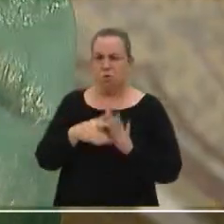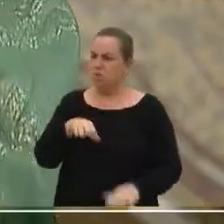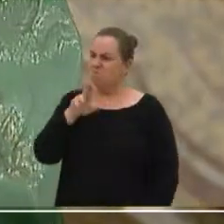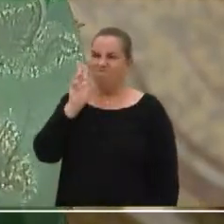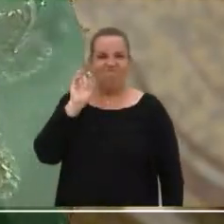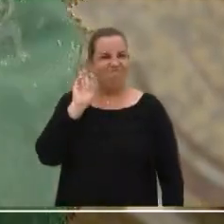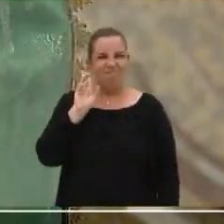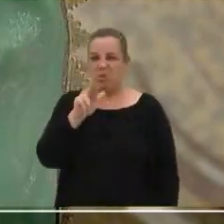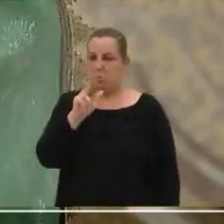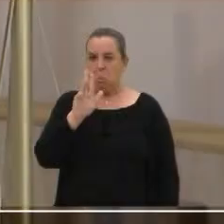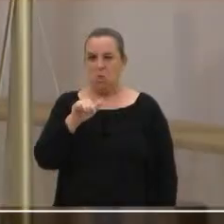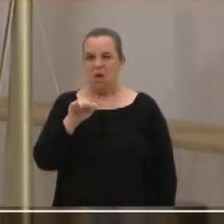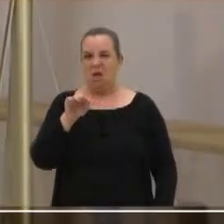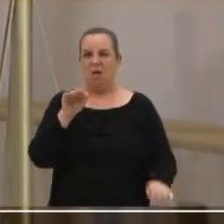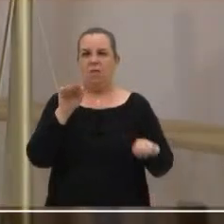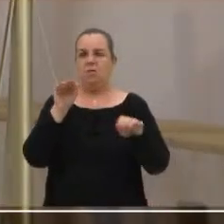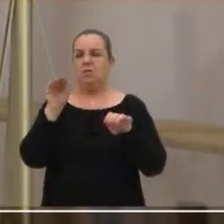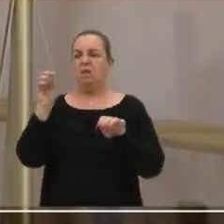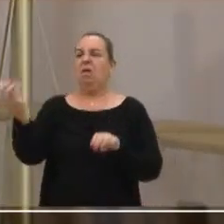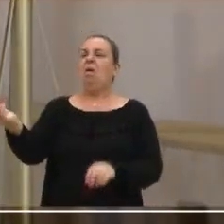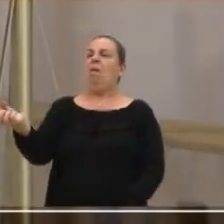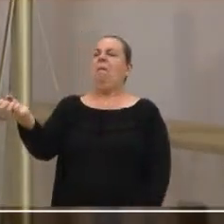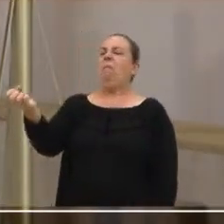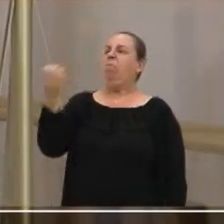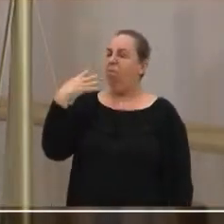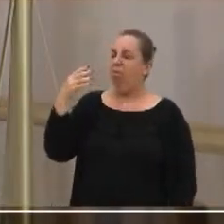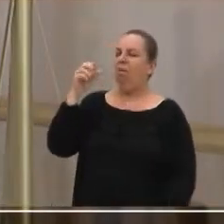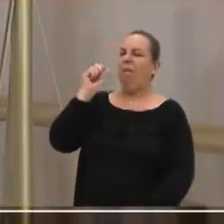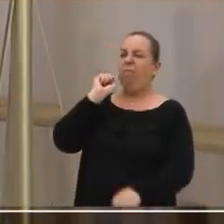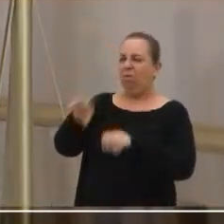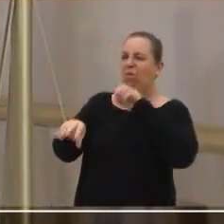nunca nos joga a verdade na cara.